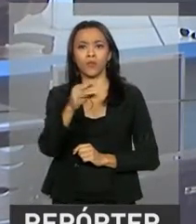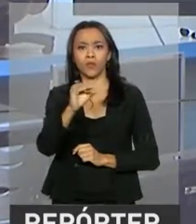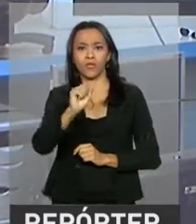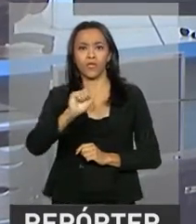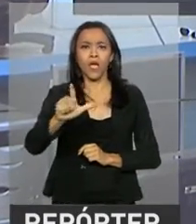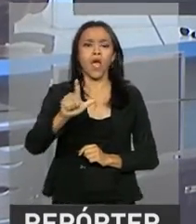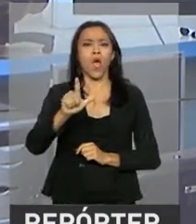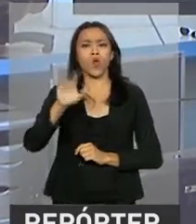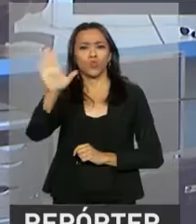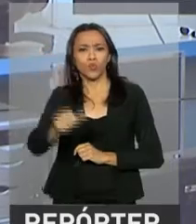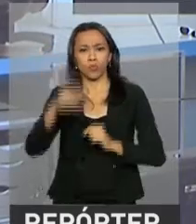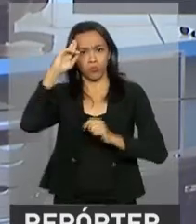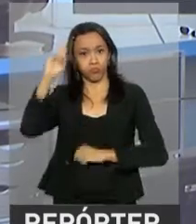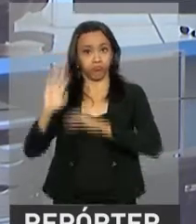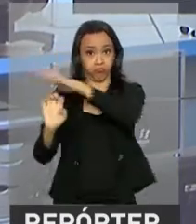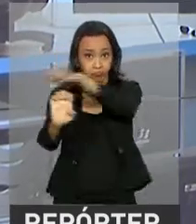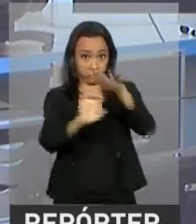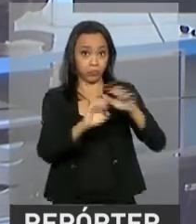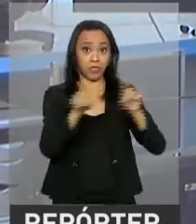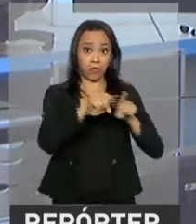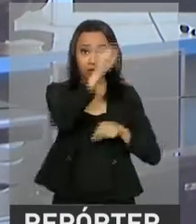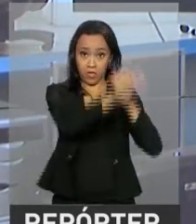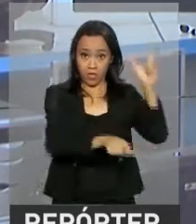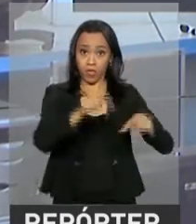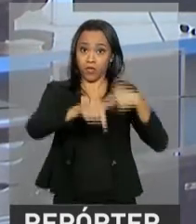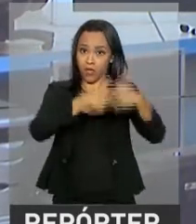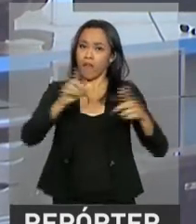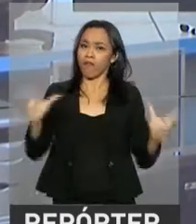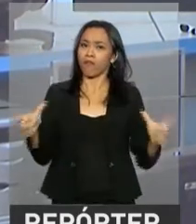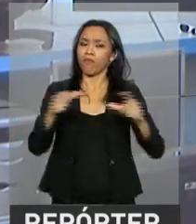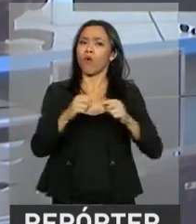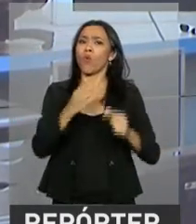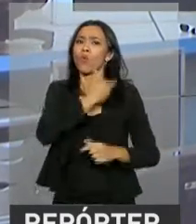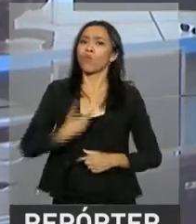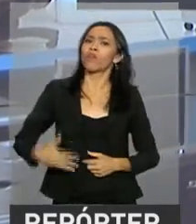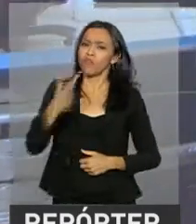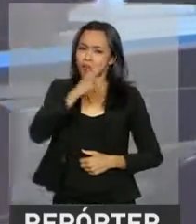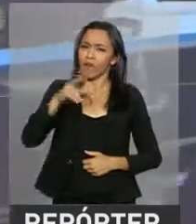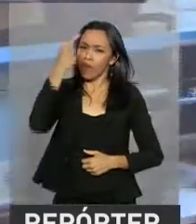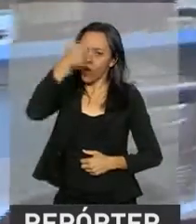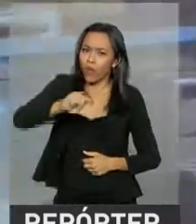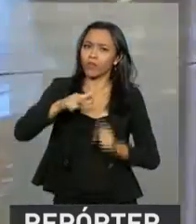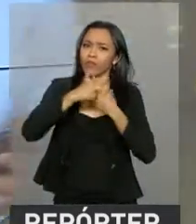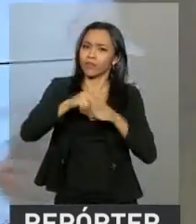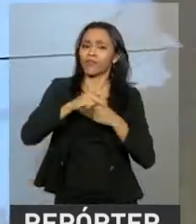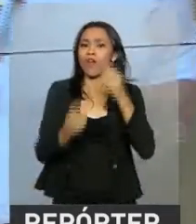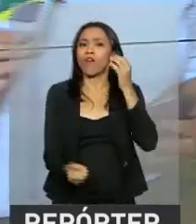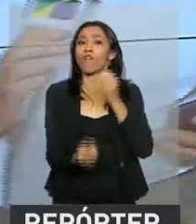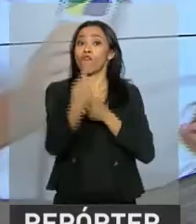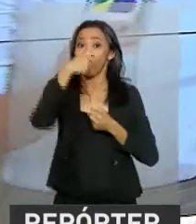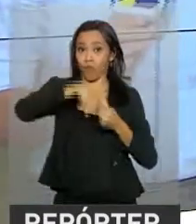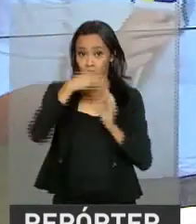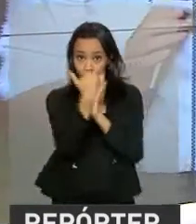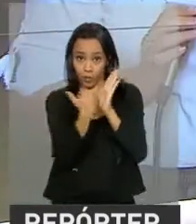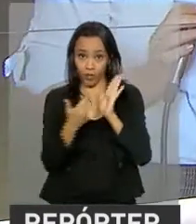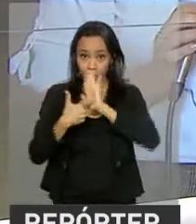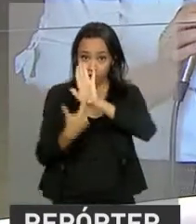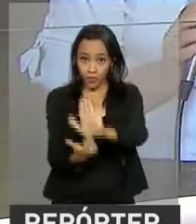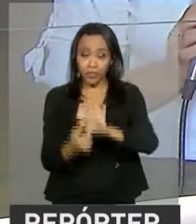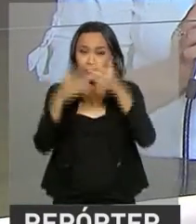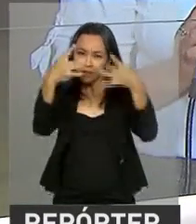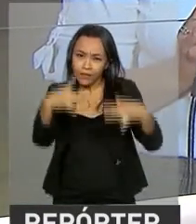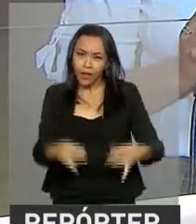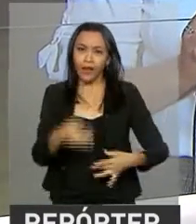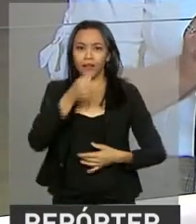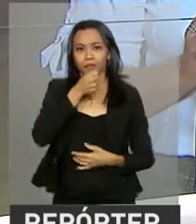reúnem patrões e trabalhadores será recuperado pelo governo federal. Ao vivo do Palácio do Planalto, a repórter Luana Karen tem os detalhes